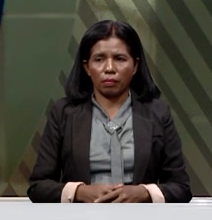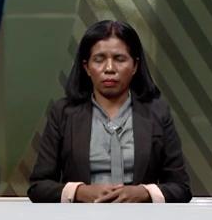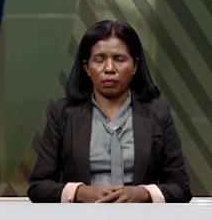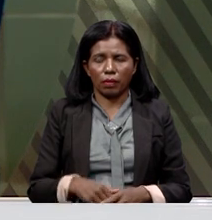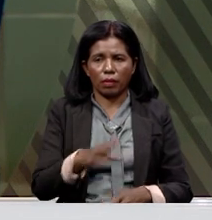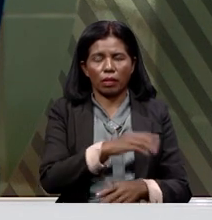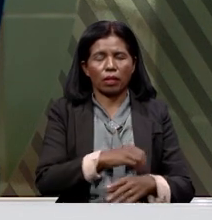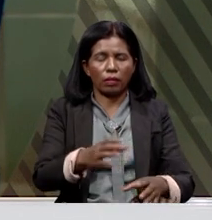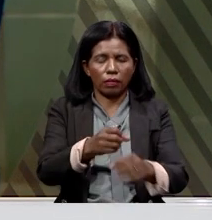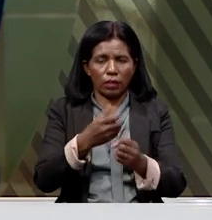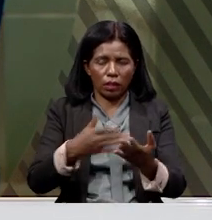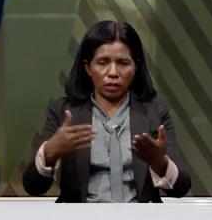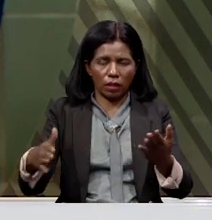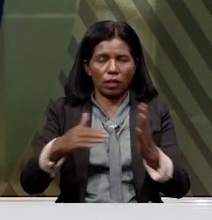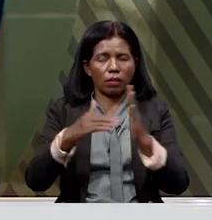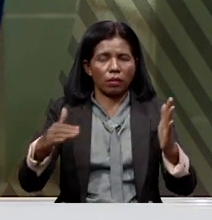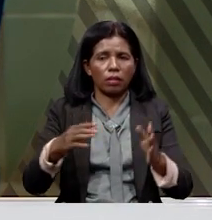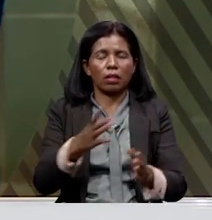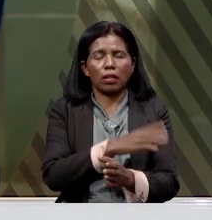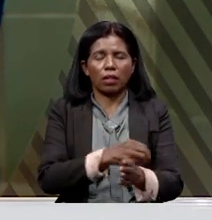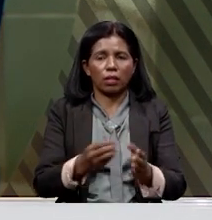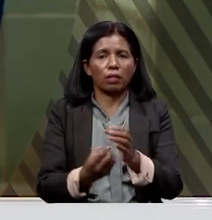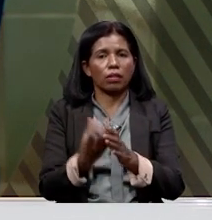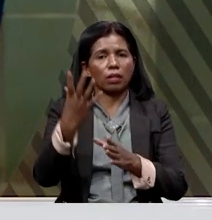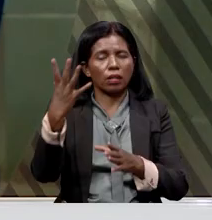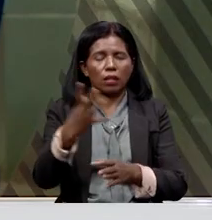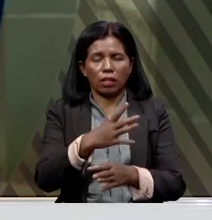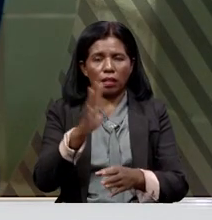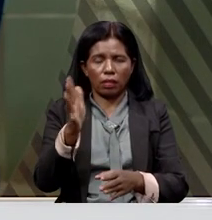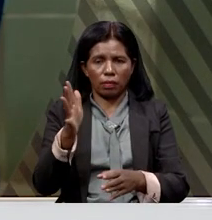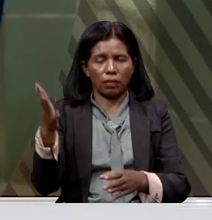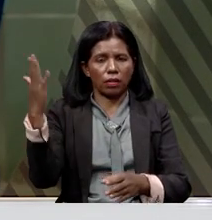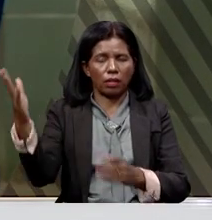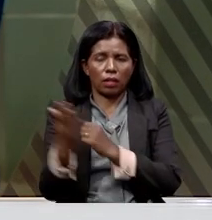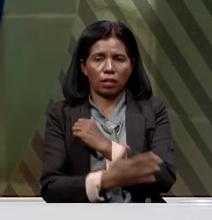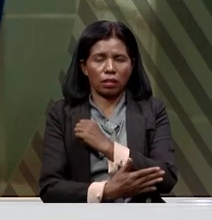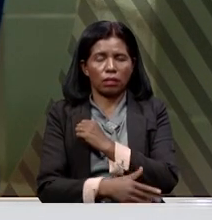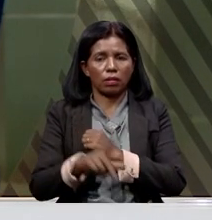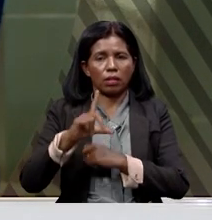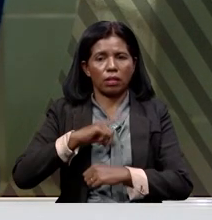Componente naval prende sessão contrabando foguetes Kaisali Manulu e Halikisha.